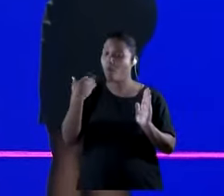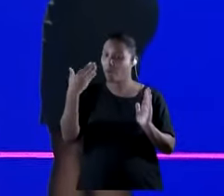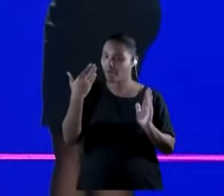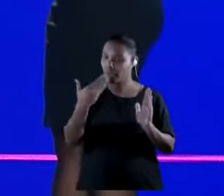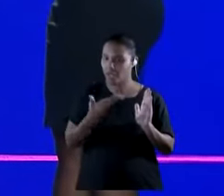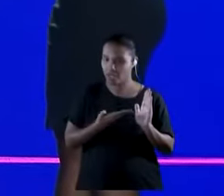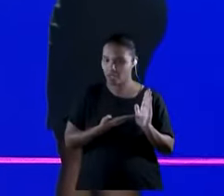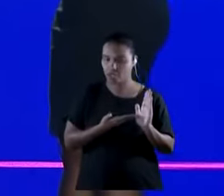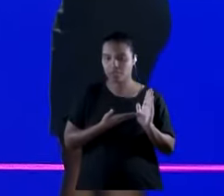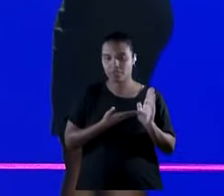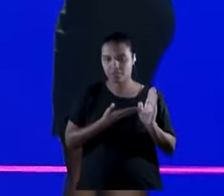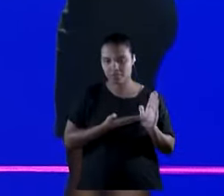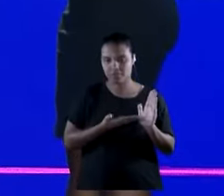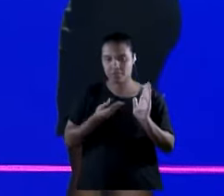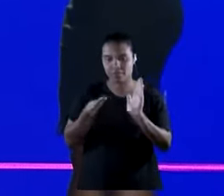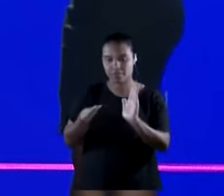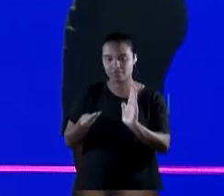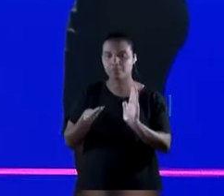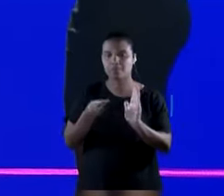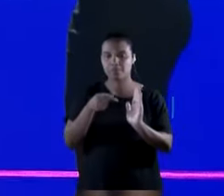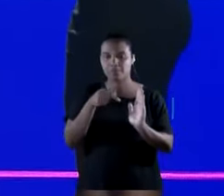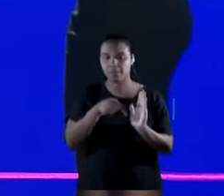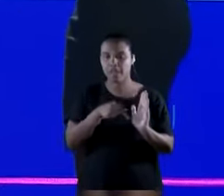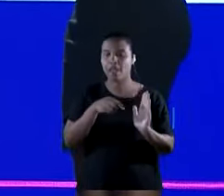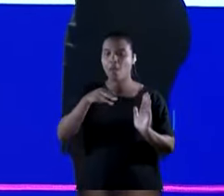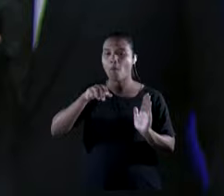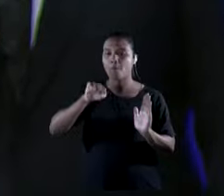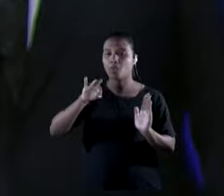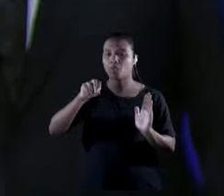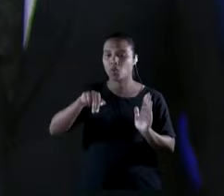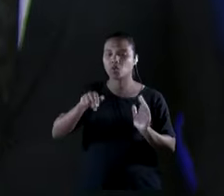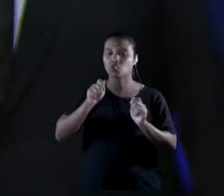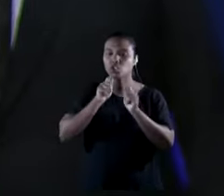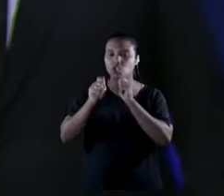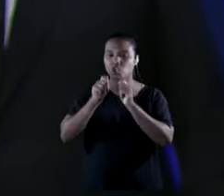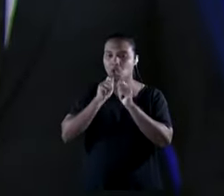jornalista e comentarista e pé frio Milton Neves.